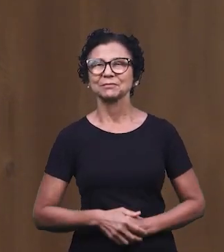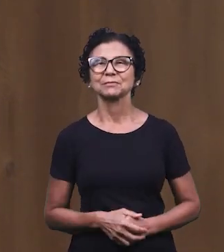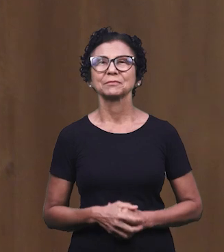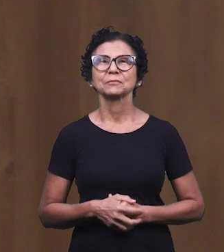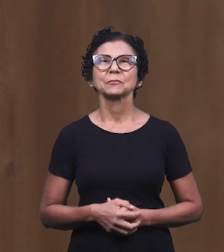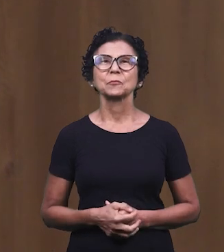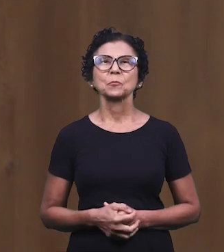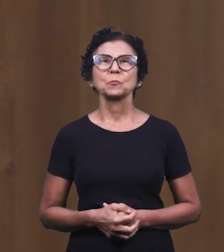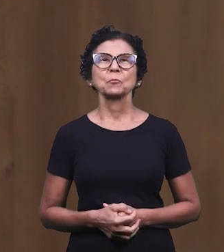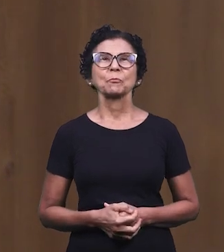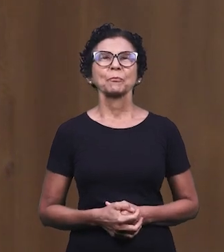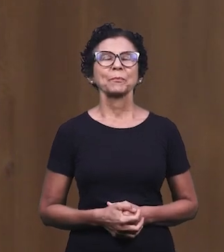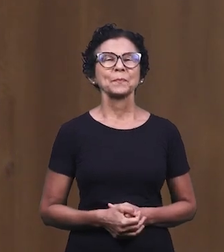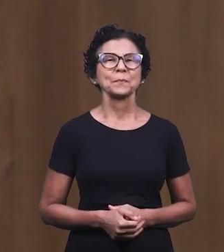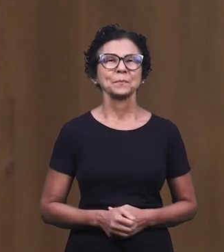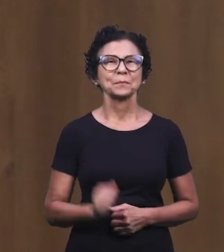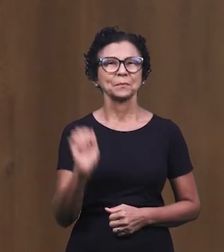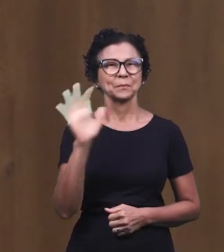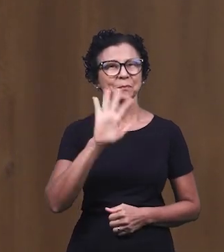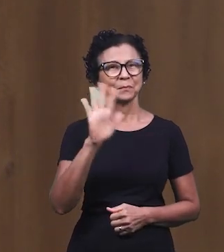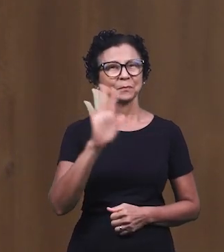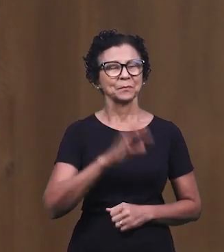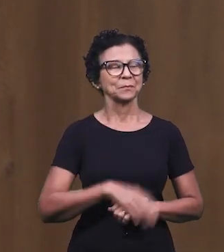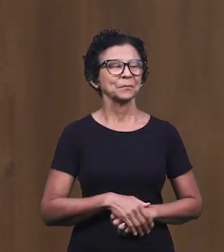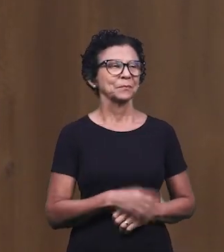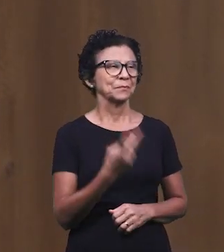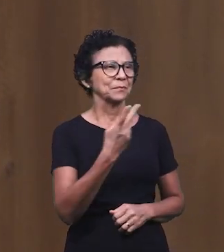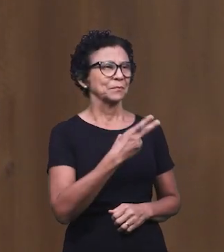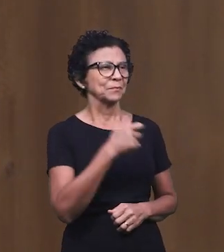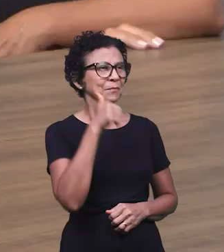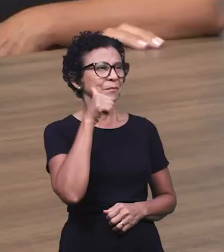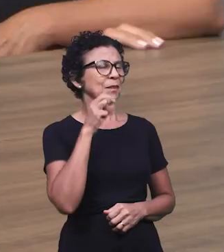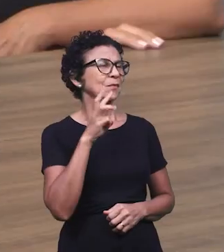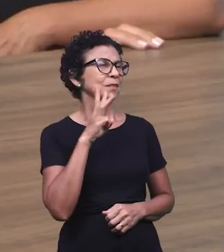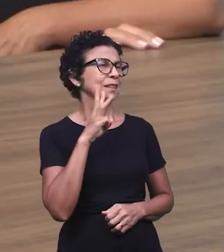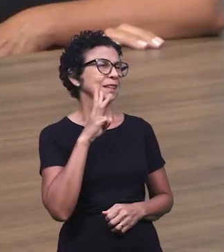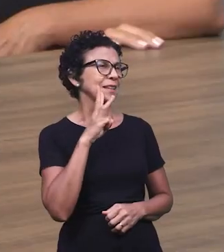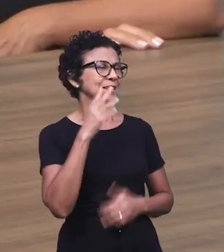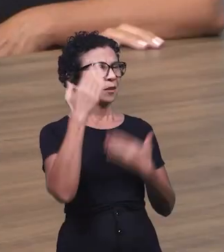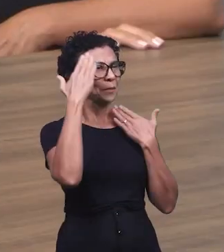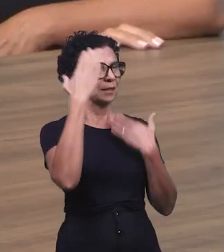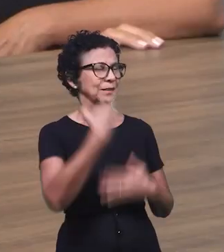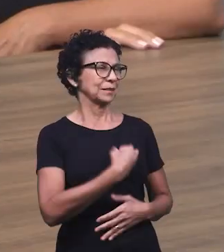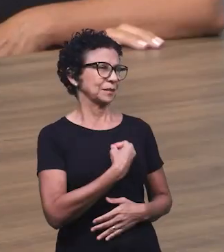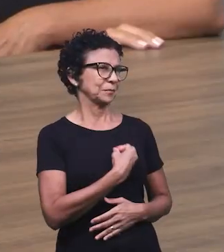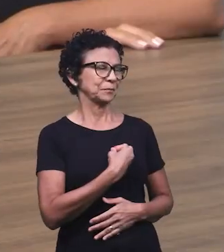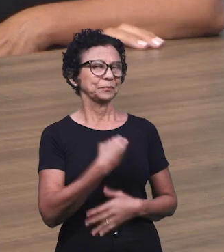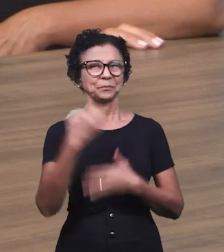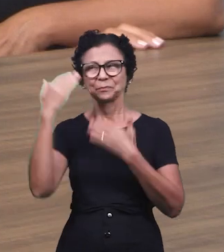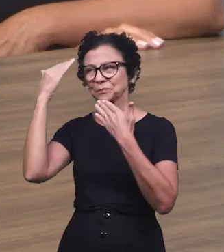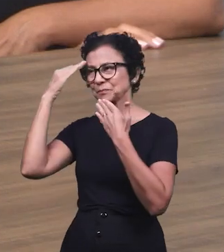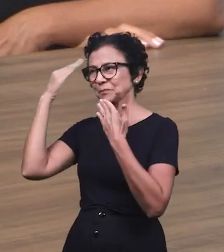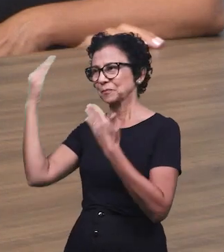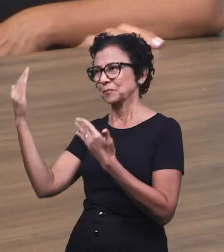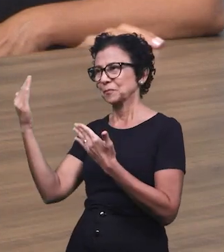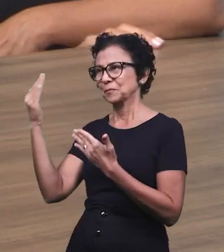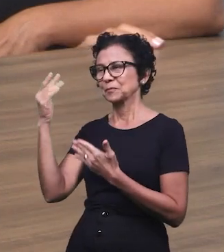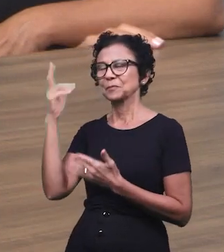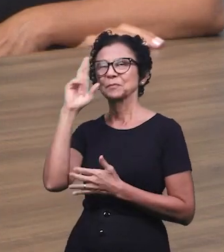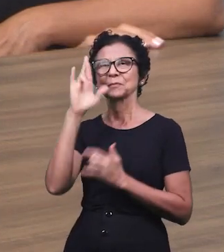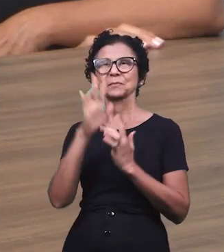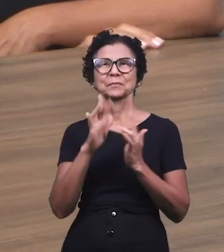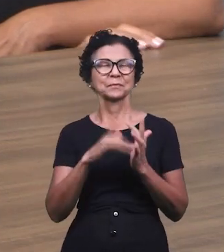vai finalizando aqui. Eu quero despedir das irmãs. Vanessa, obrigada, minha querida, por estar aqui conosco. Eu que agradeço, Pri.